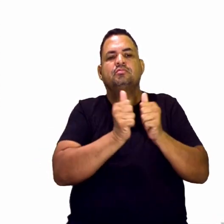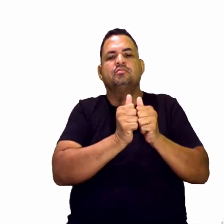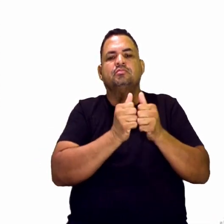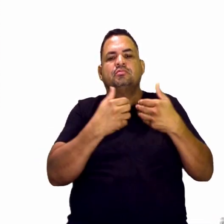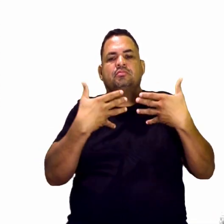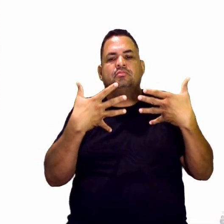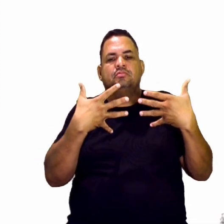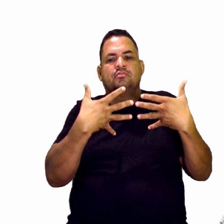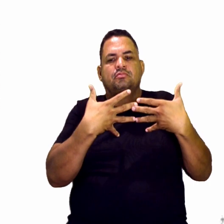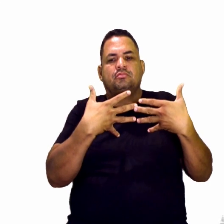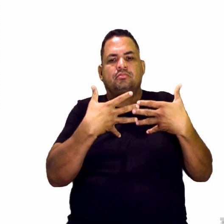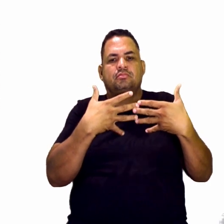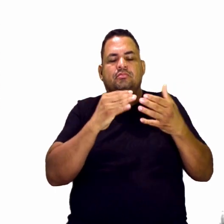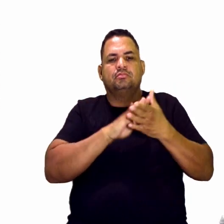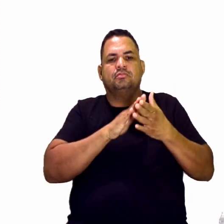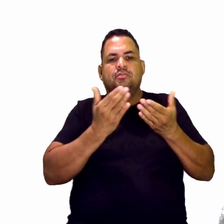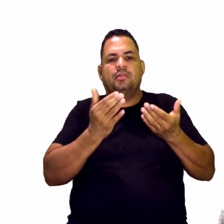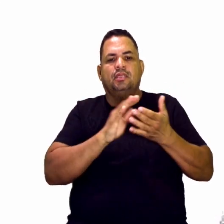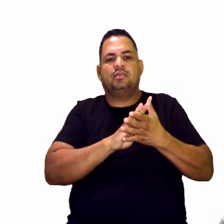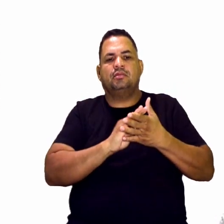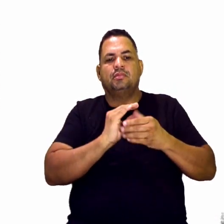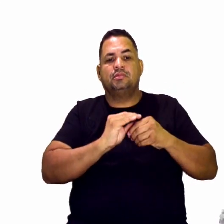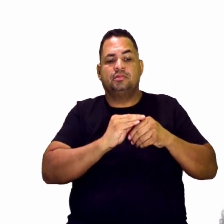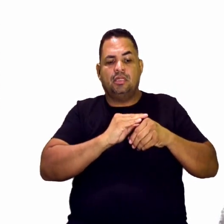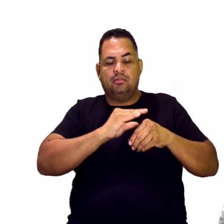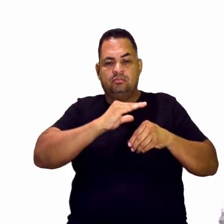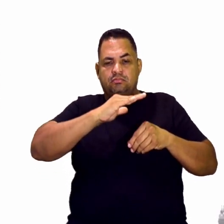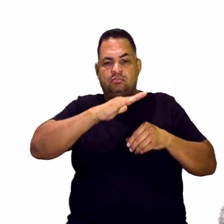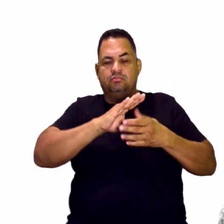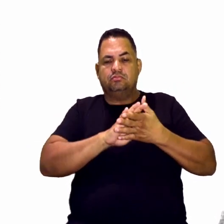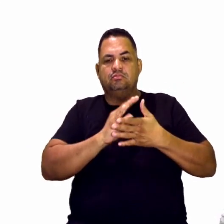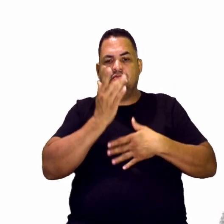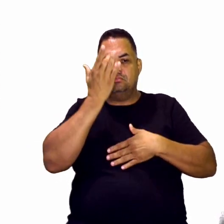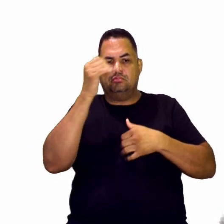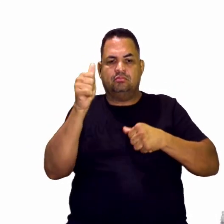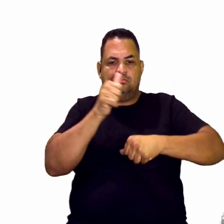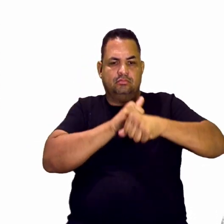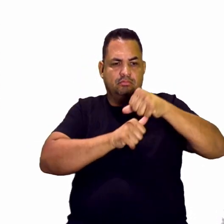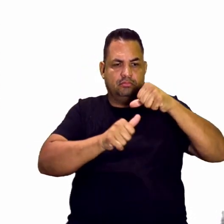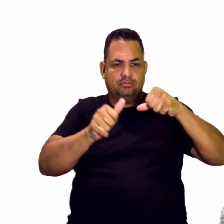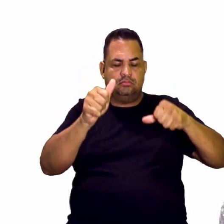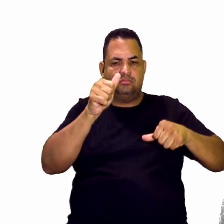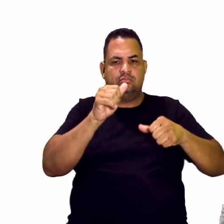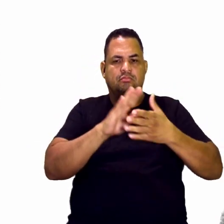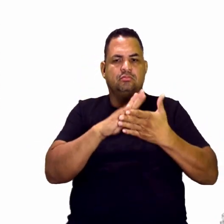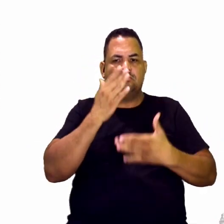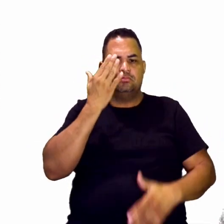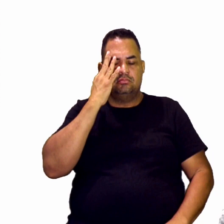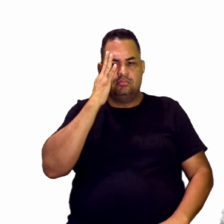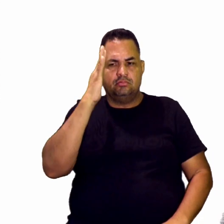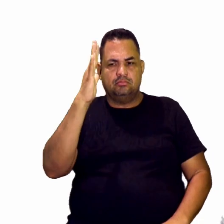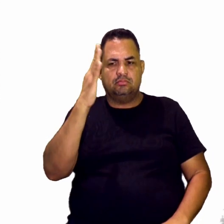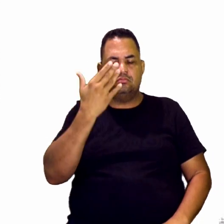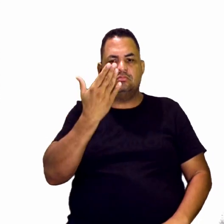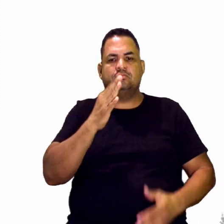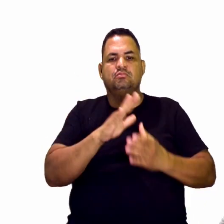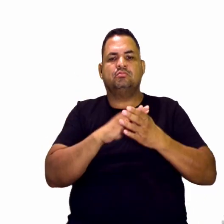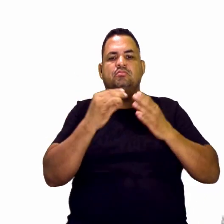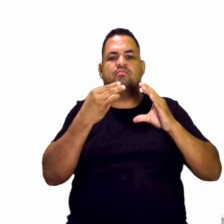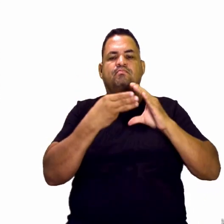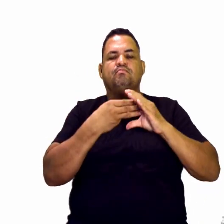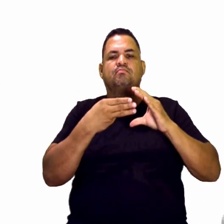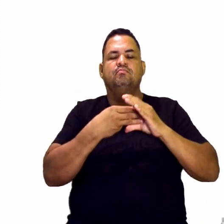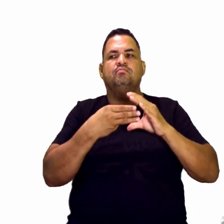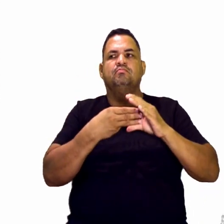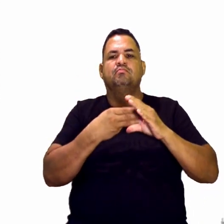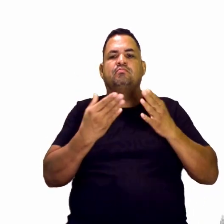encaixam, aumentando a superfície e facilitando a troca entre elas. Então você imagina uma célula como se